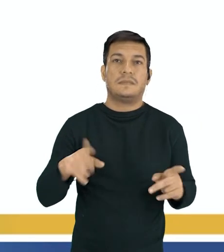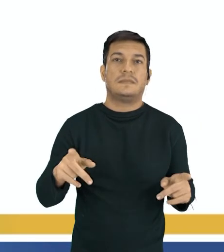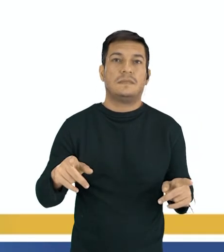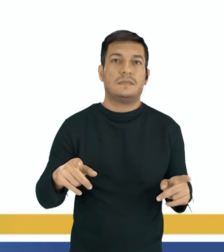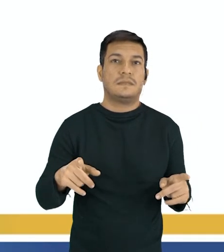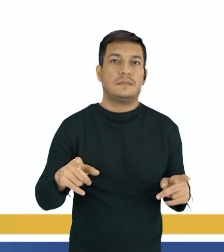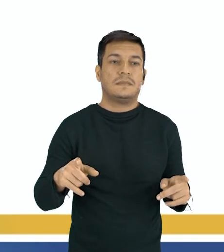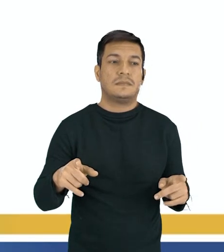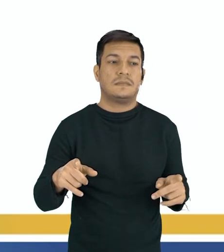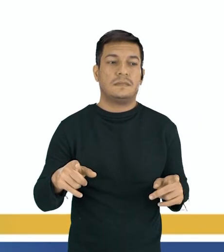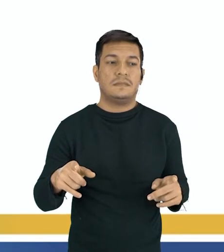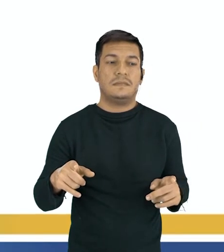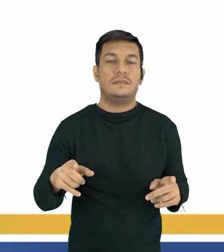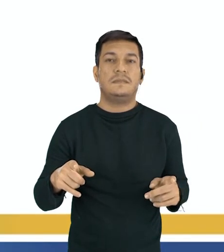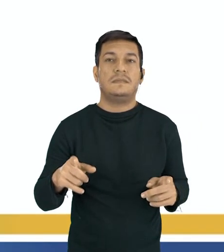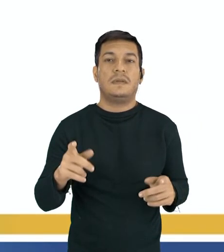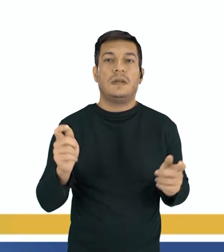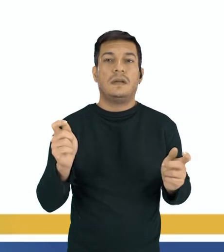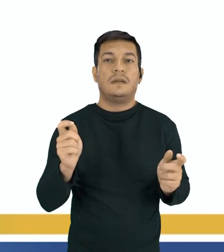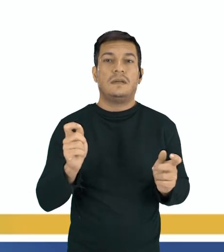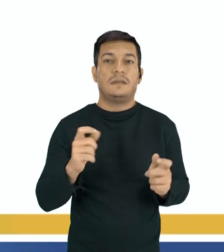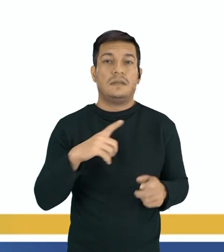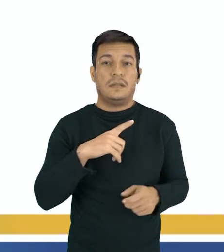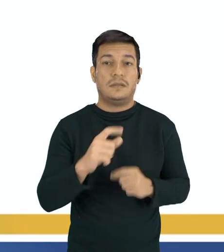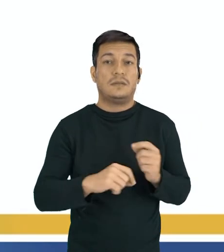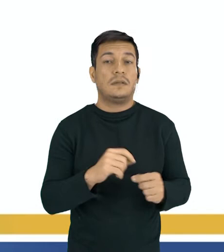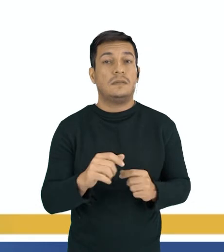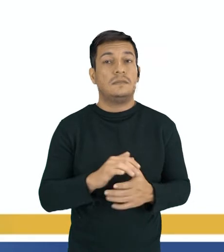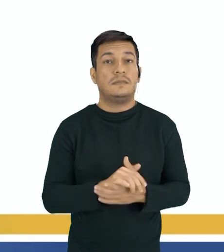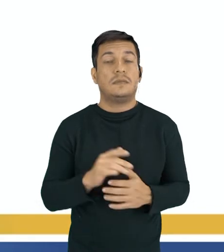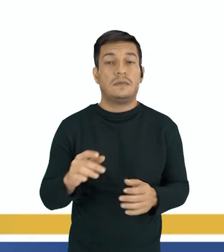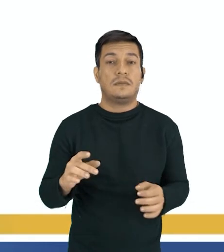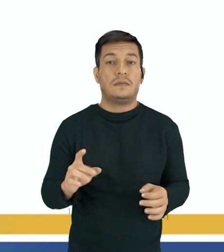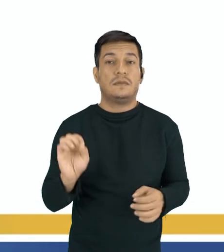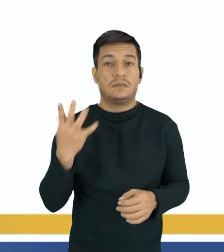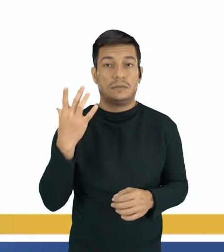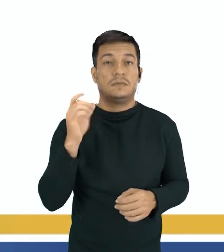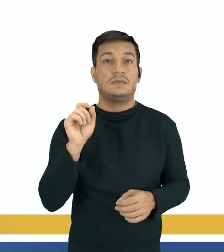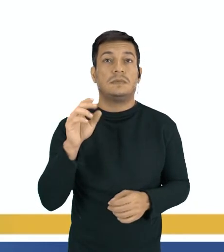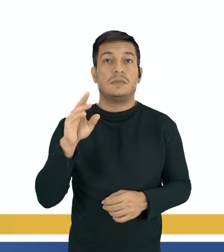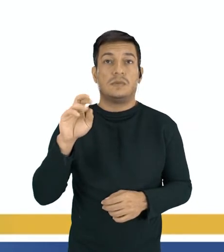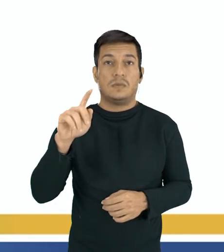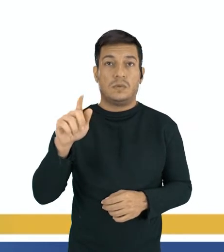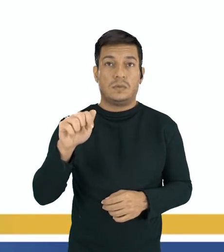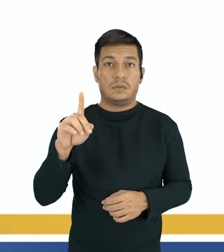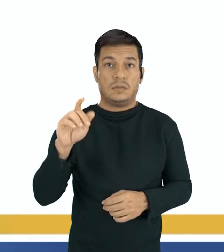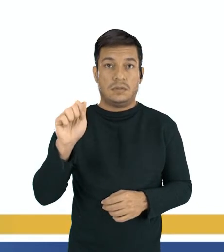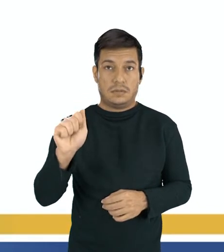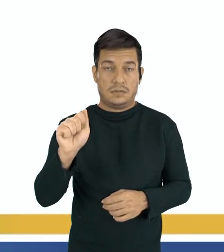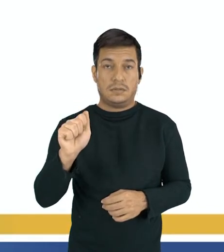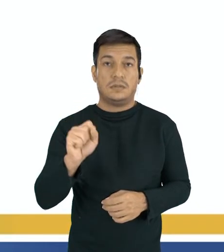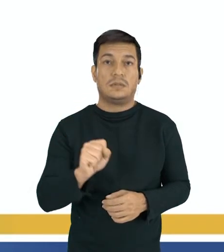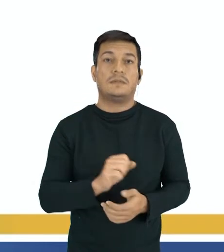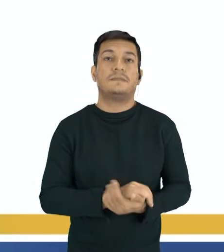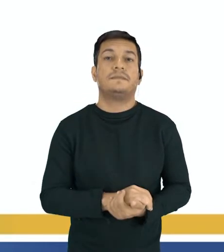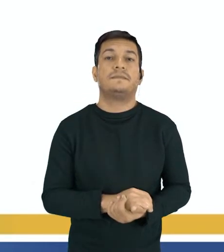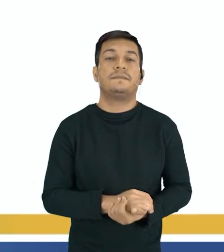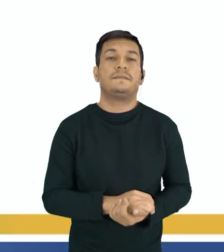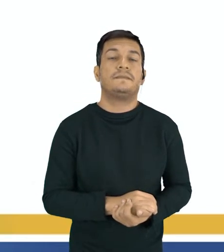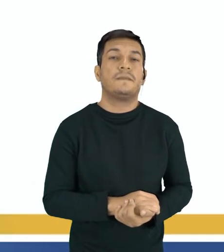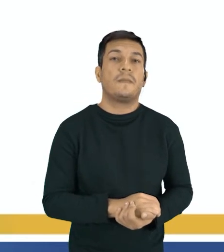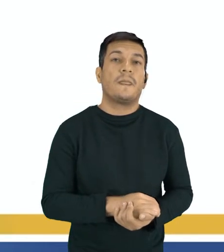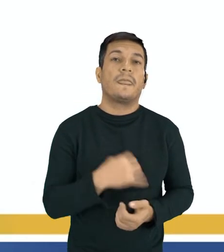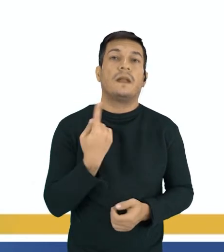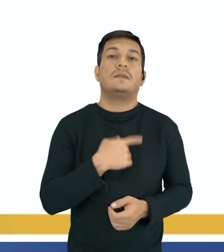se cruzando, permitindo com que tenha uma fecundação cruzada e não tenha uma autofecundação.